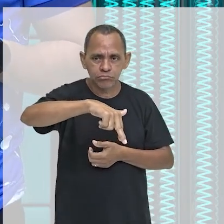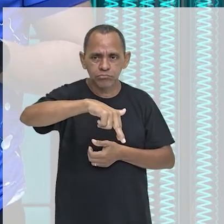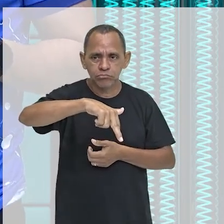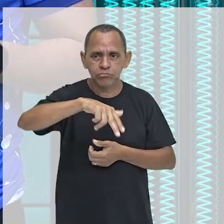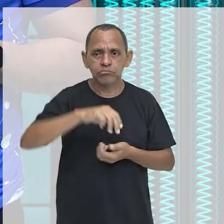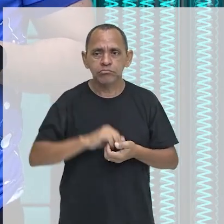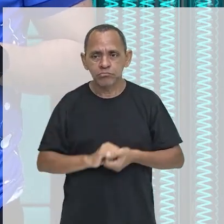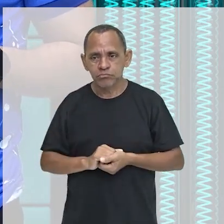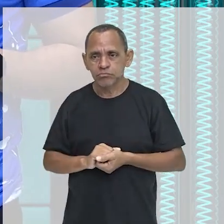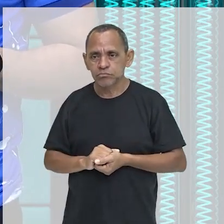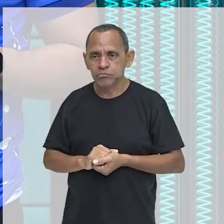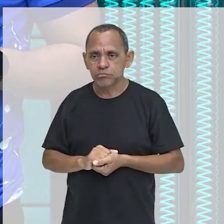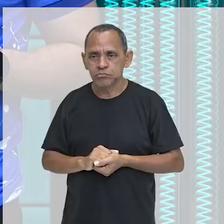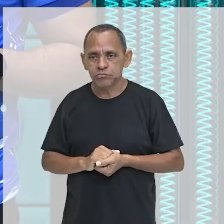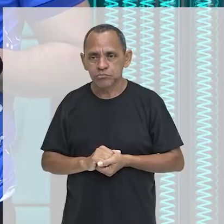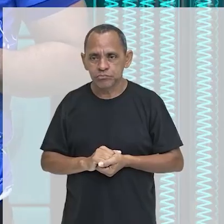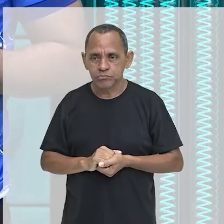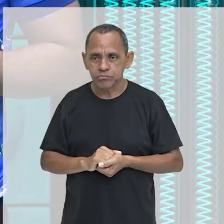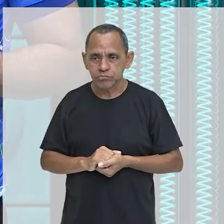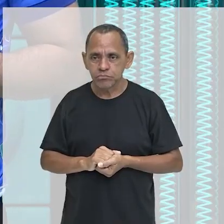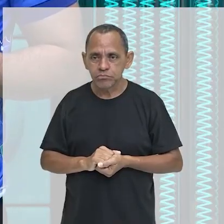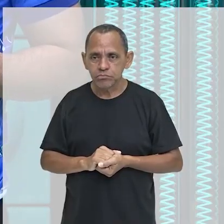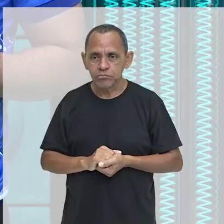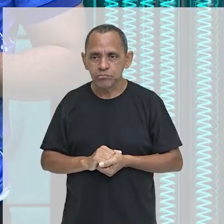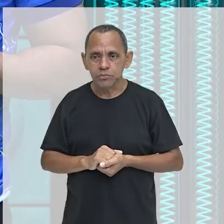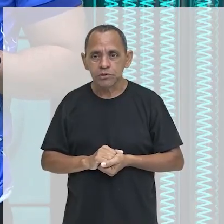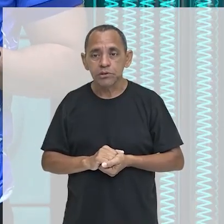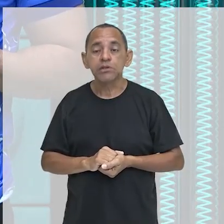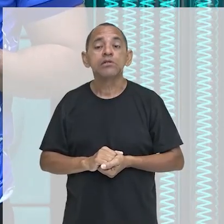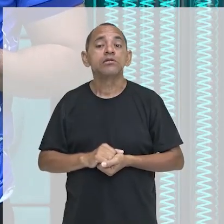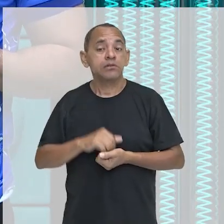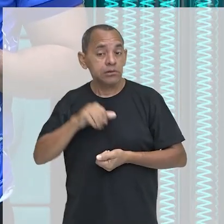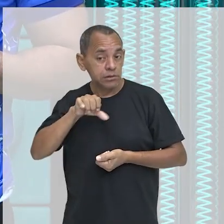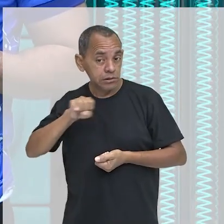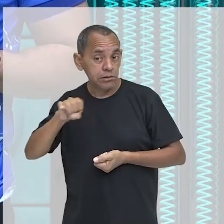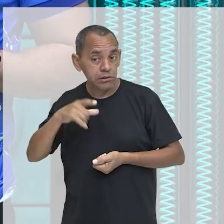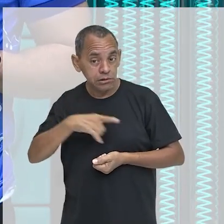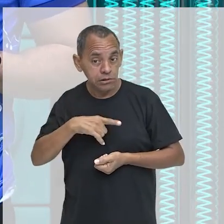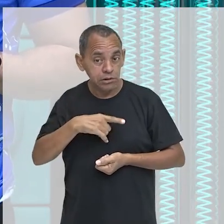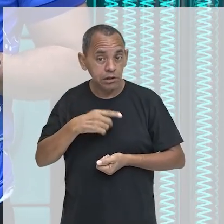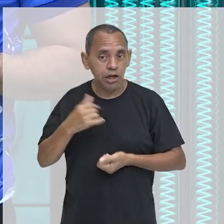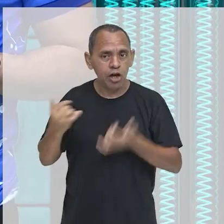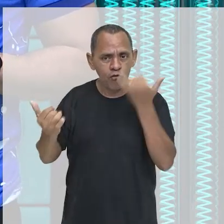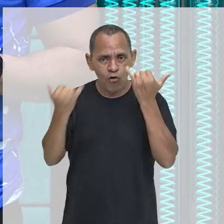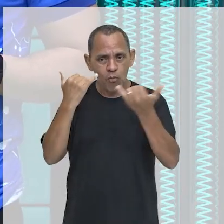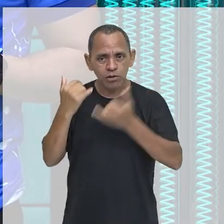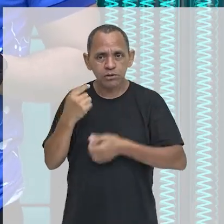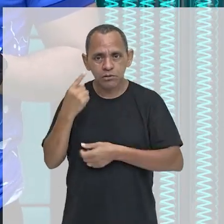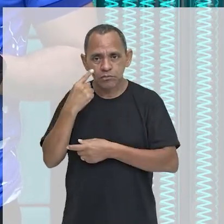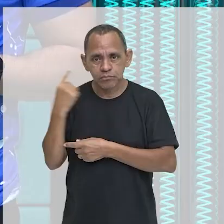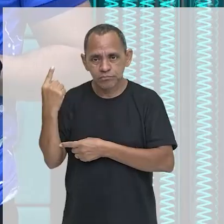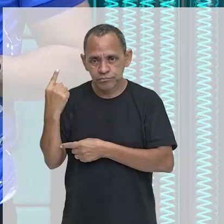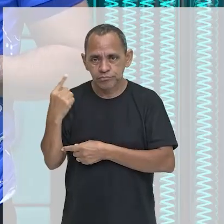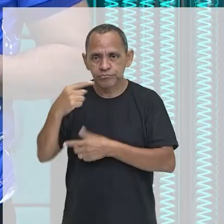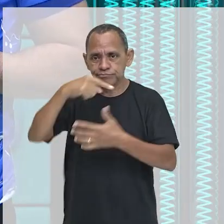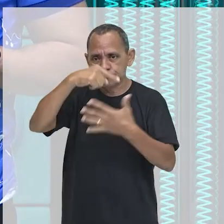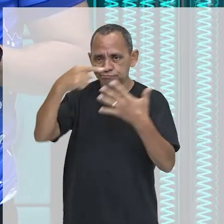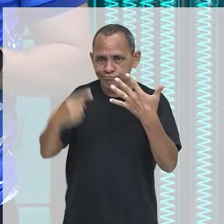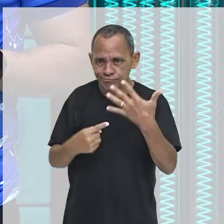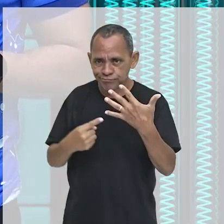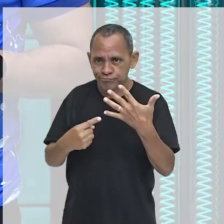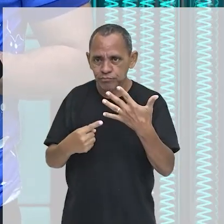tá? Passa uma ideia de concessão. Então, quando eu me deparar com esses elementos conectivos, although, even though, or